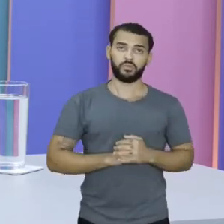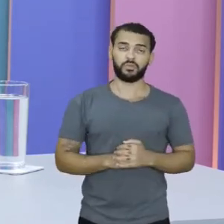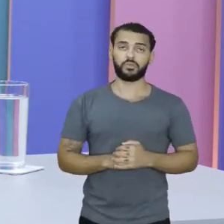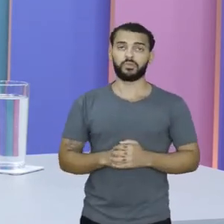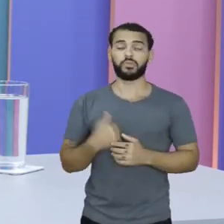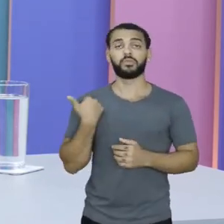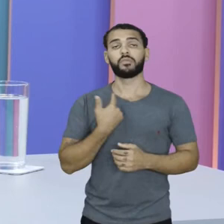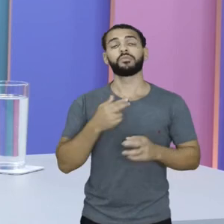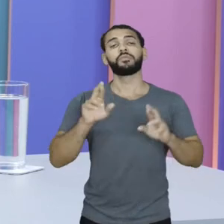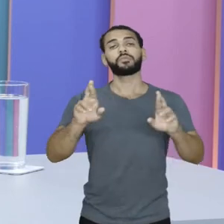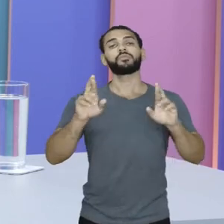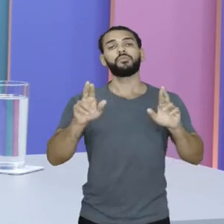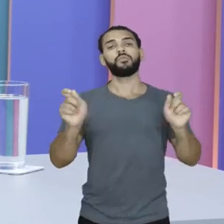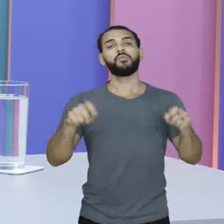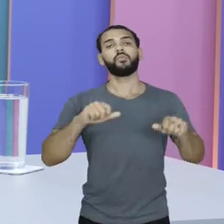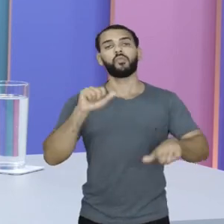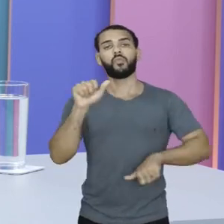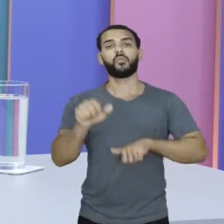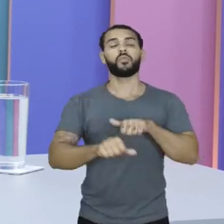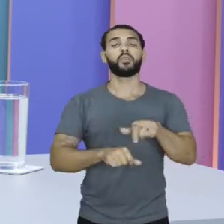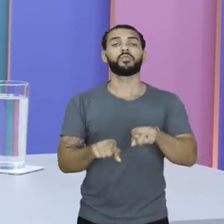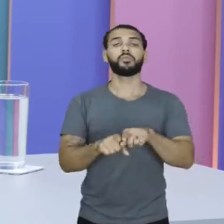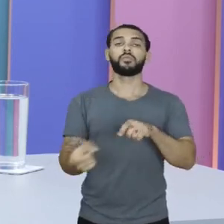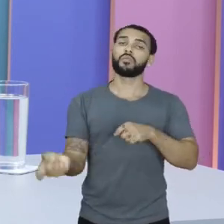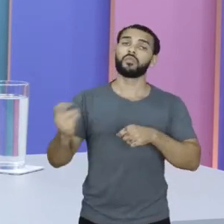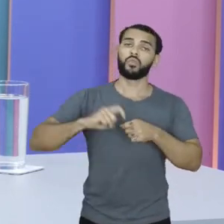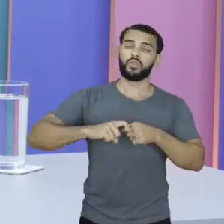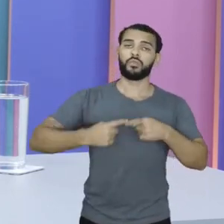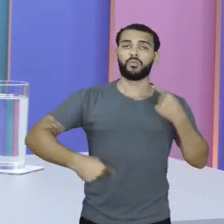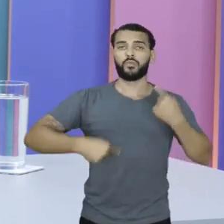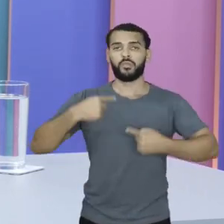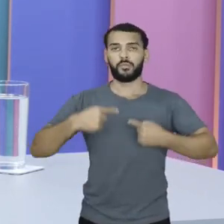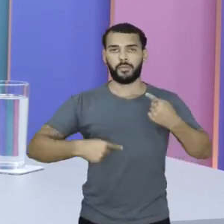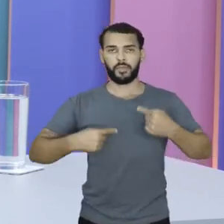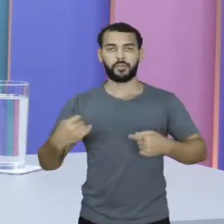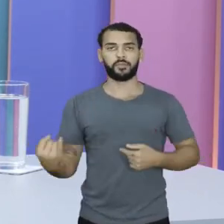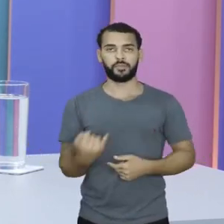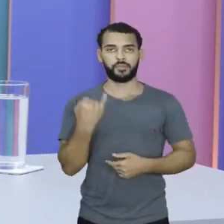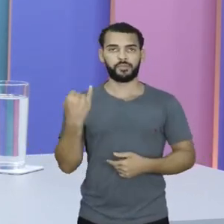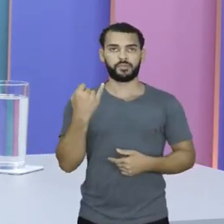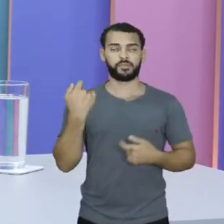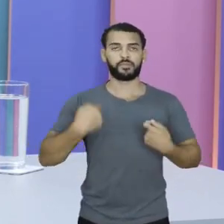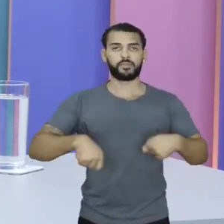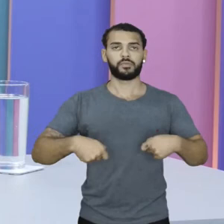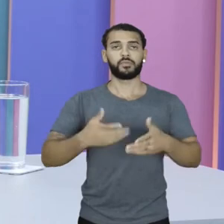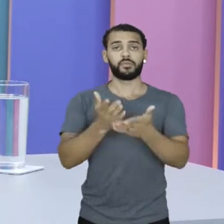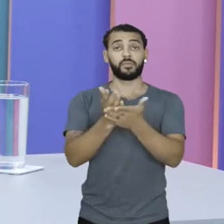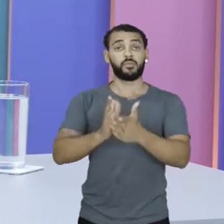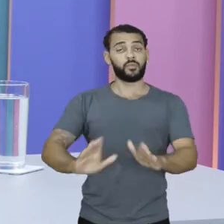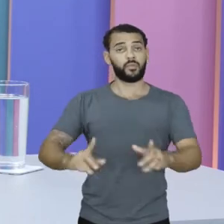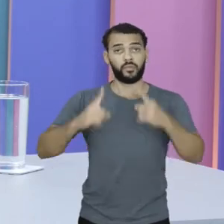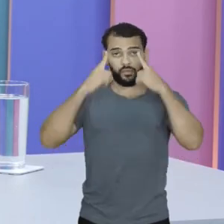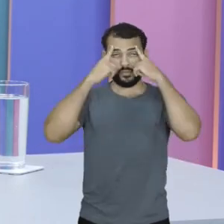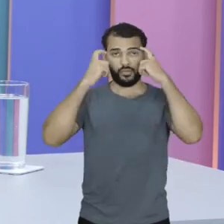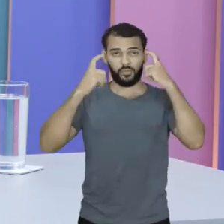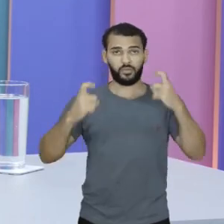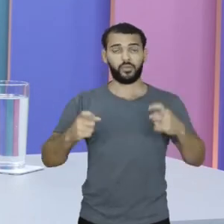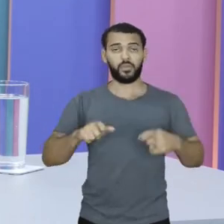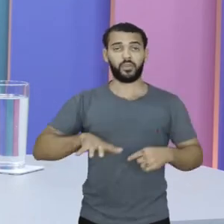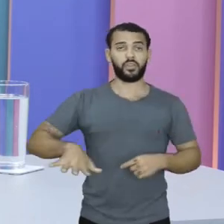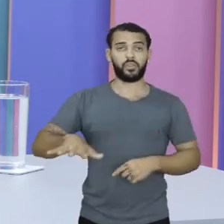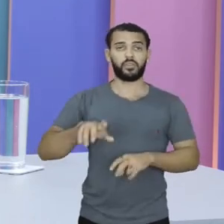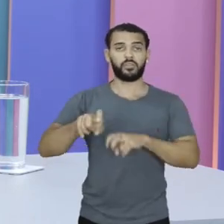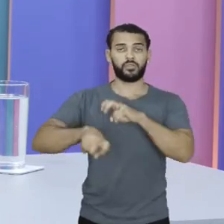isso e retomar políticas importantes. Precisamos acabar com a violência no campo, e a violência no campo